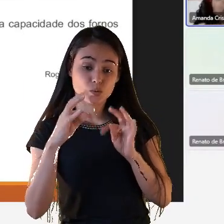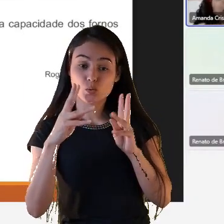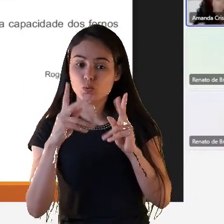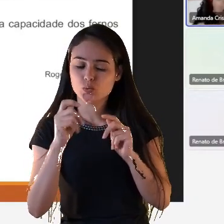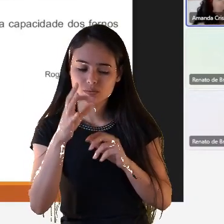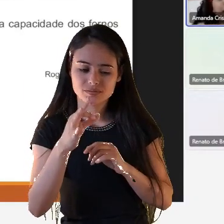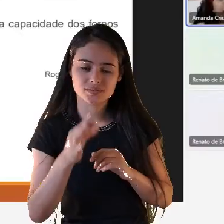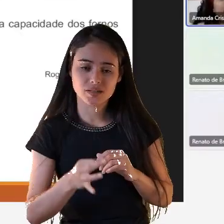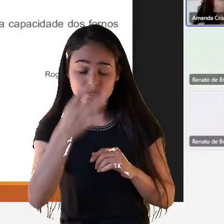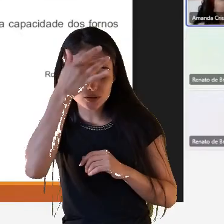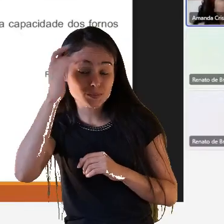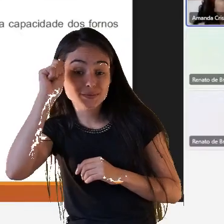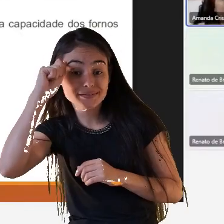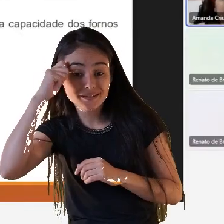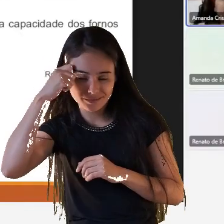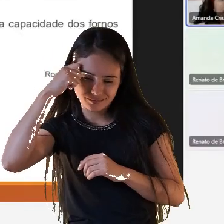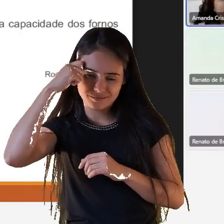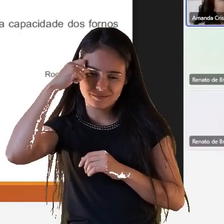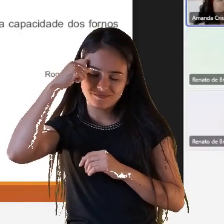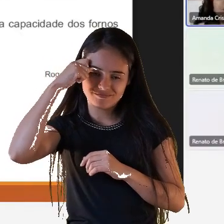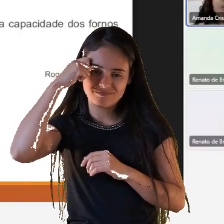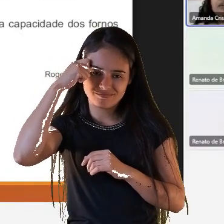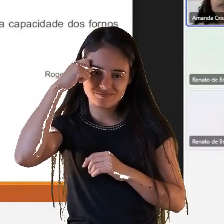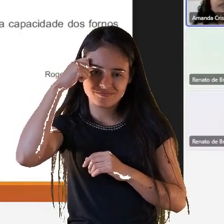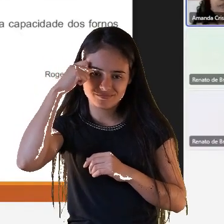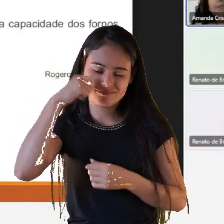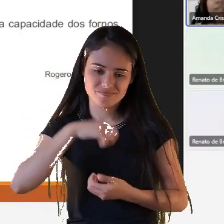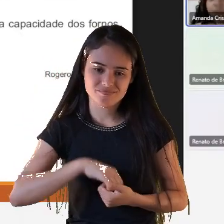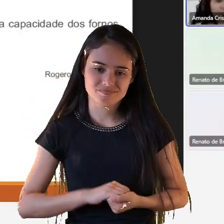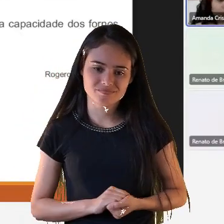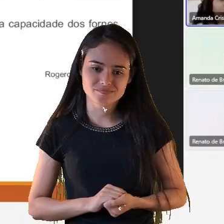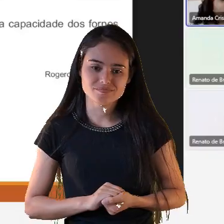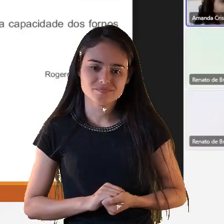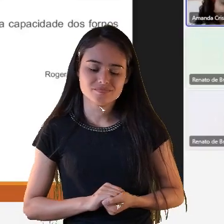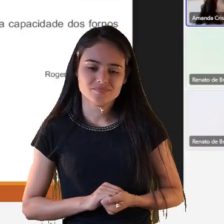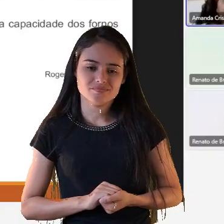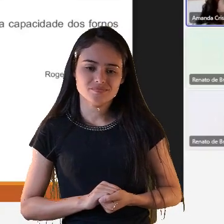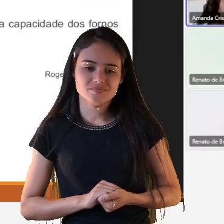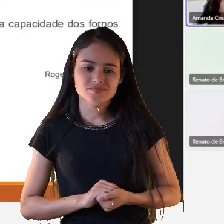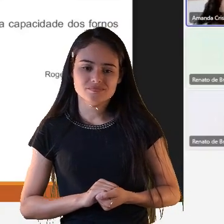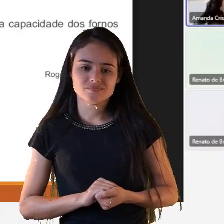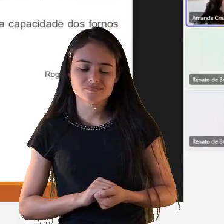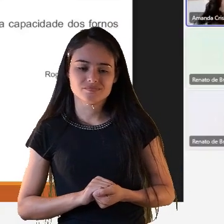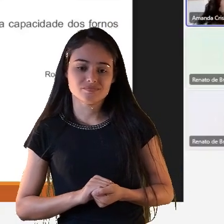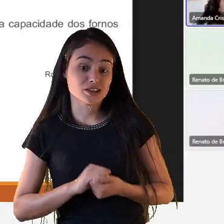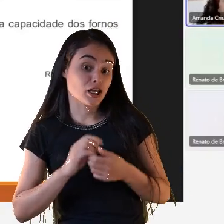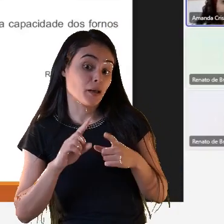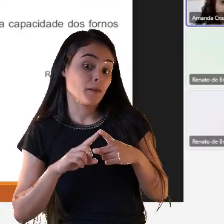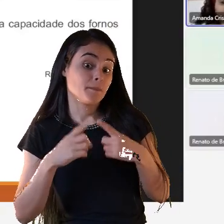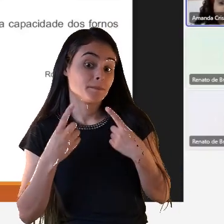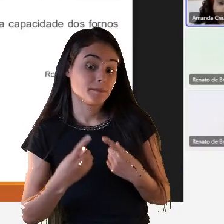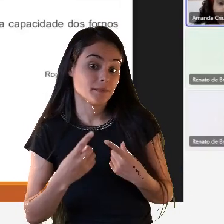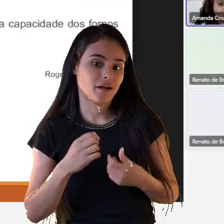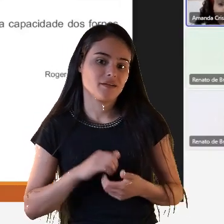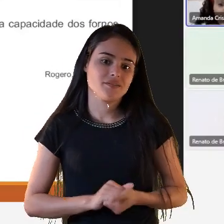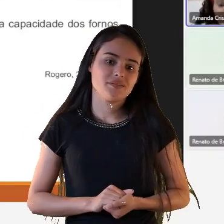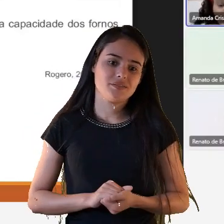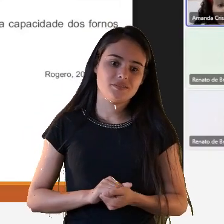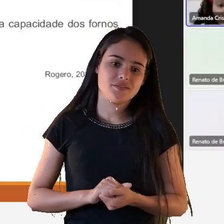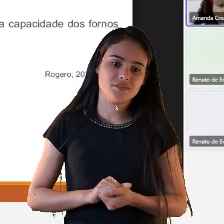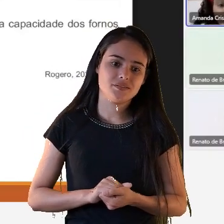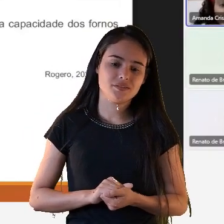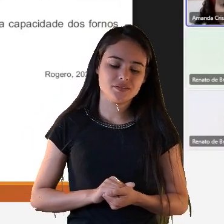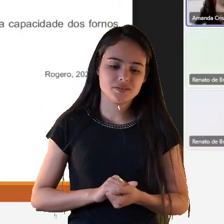usina, né? E os livros de história não colocam isso, né? Pode passar,